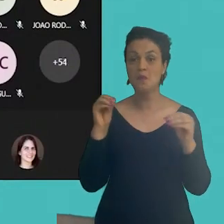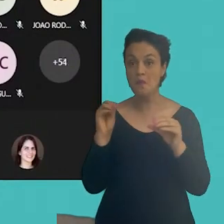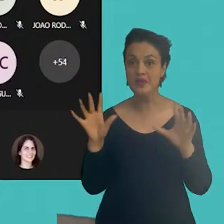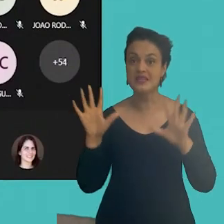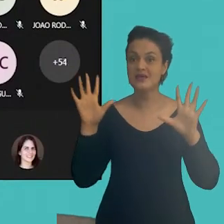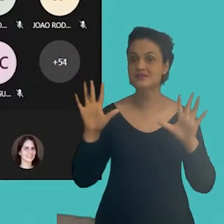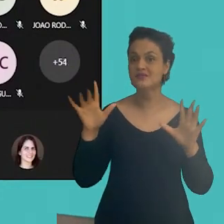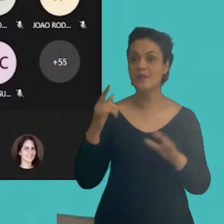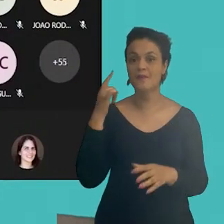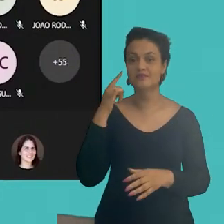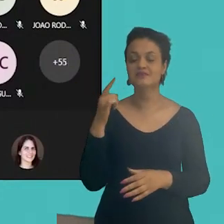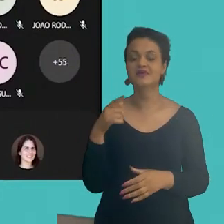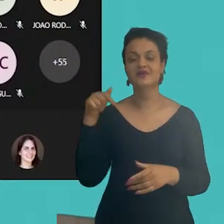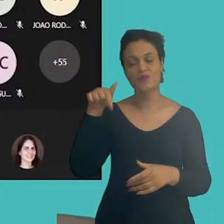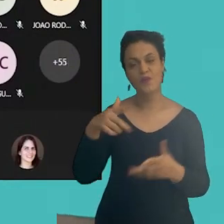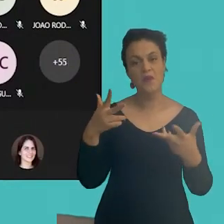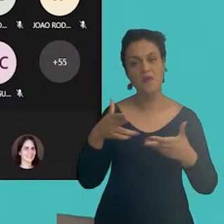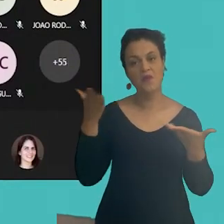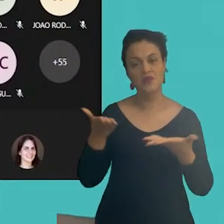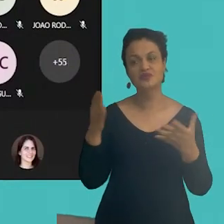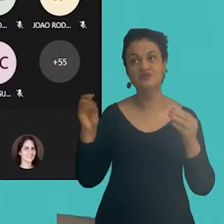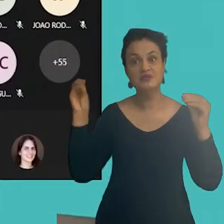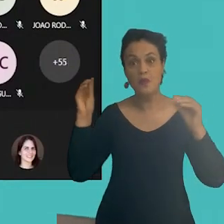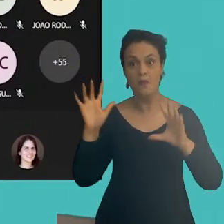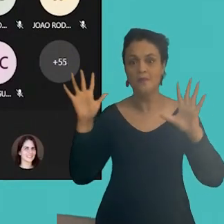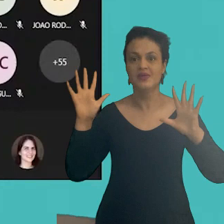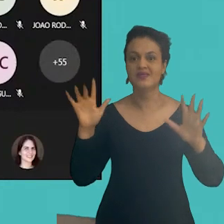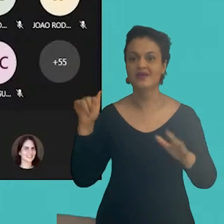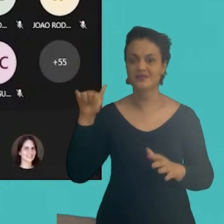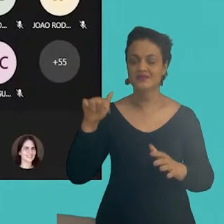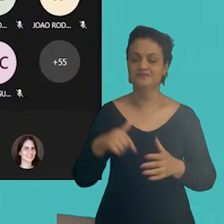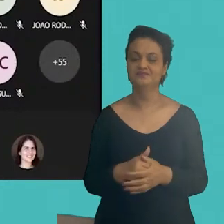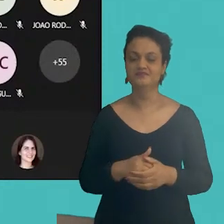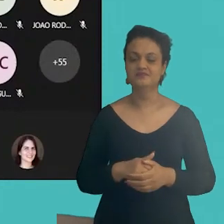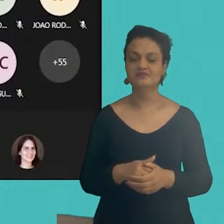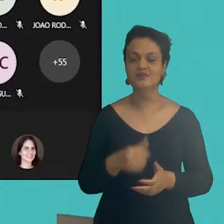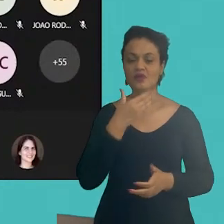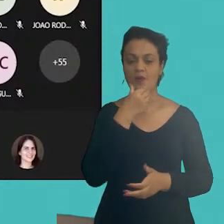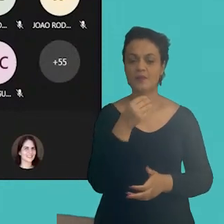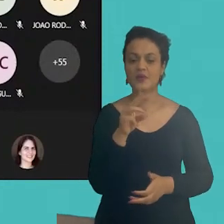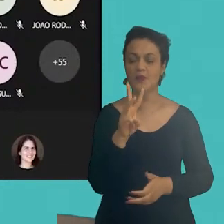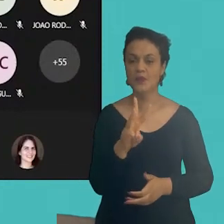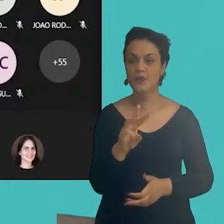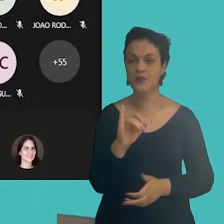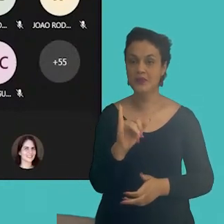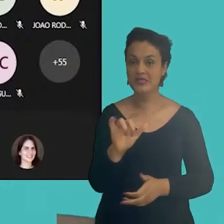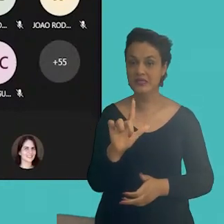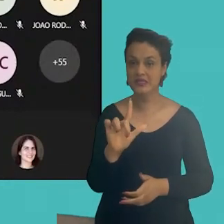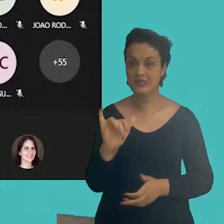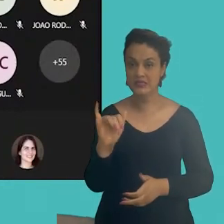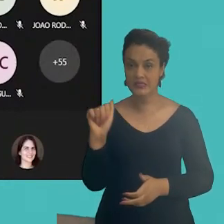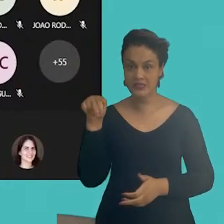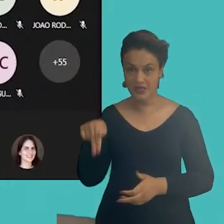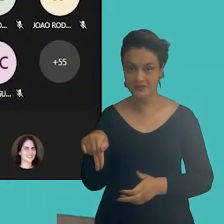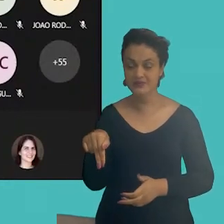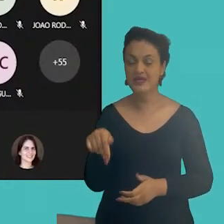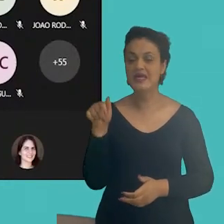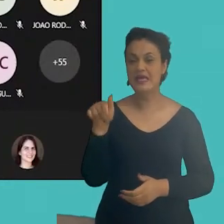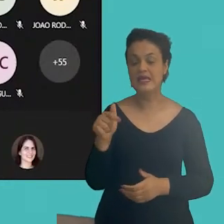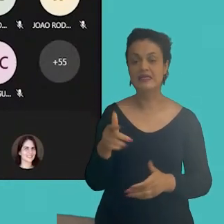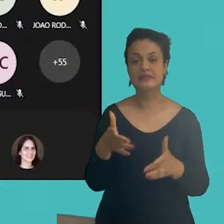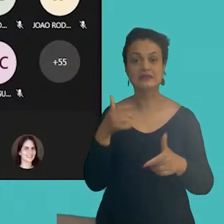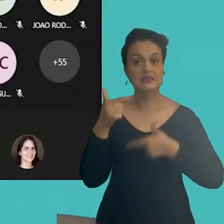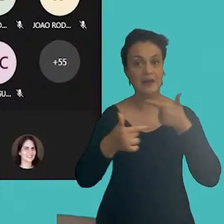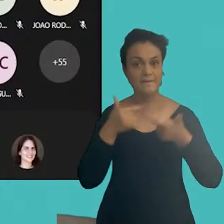esta nossa palestra. William Vac é jornalista, passou por alguma das principais redações do país.